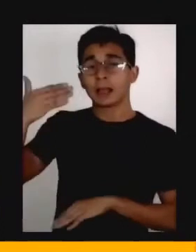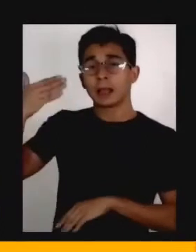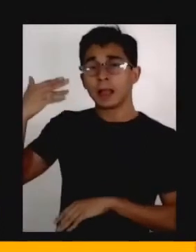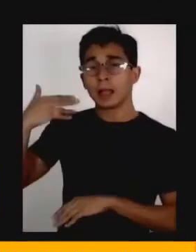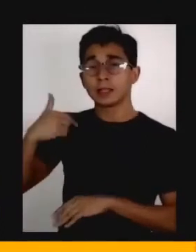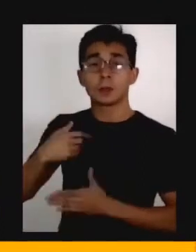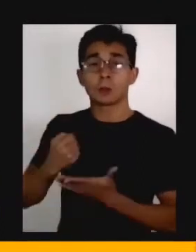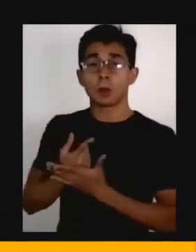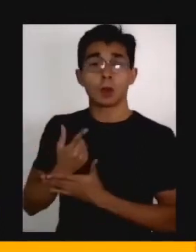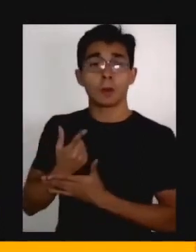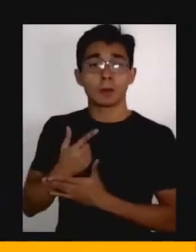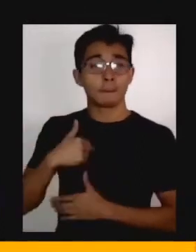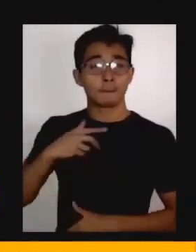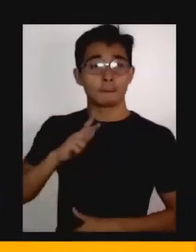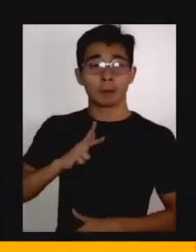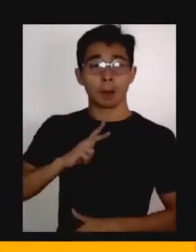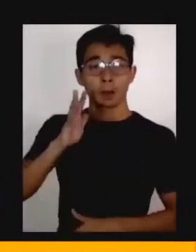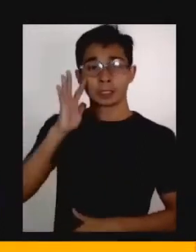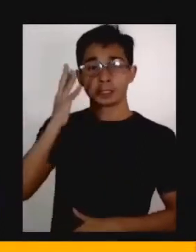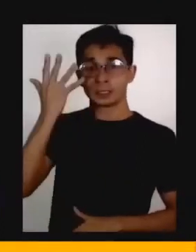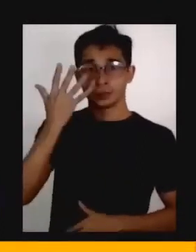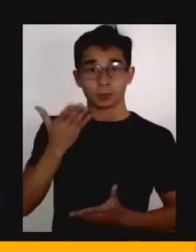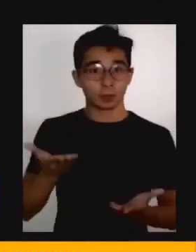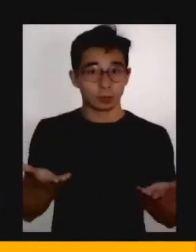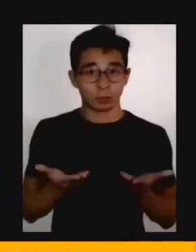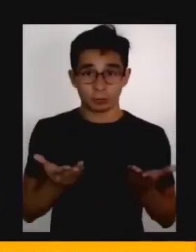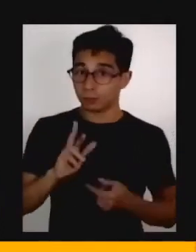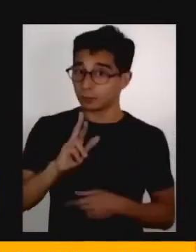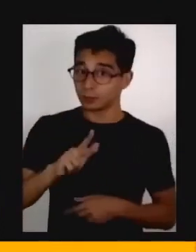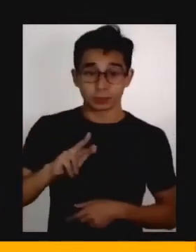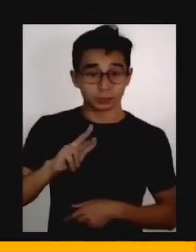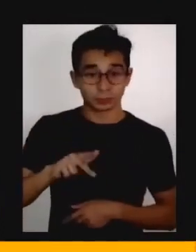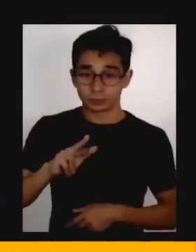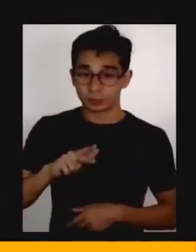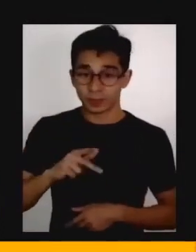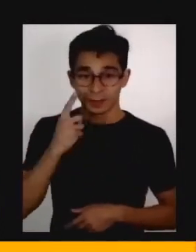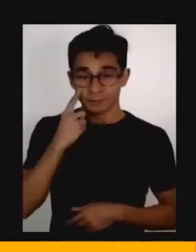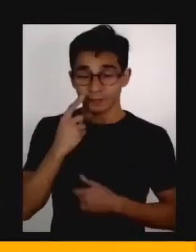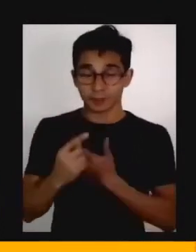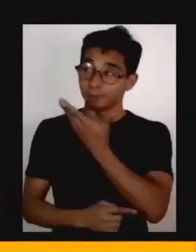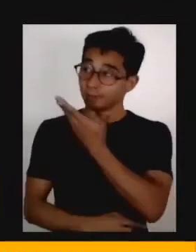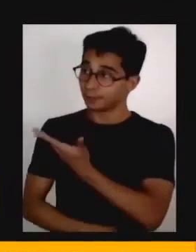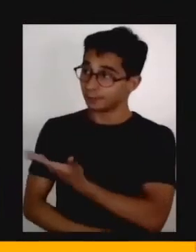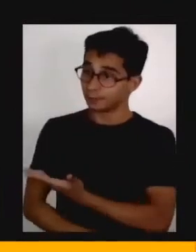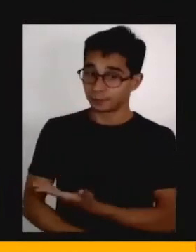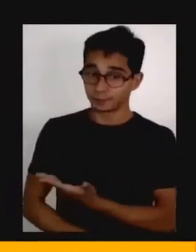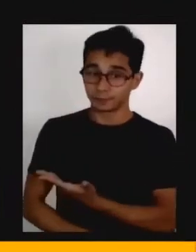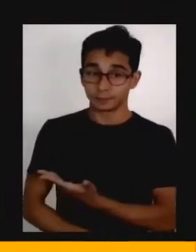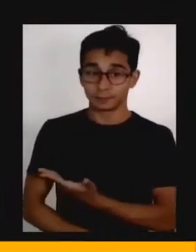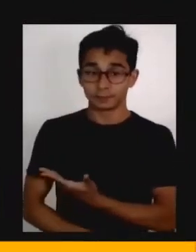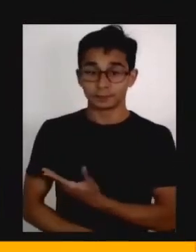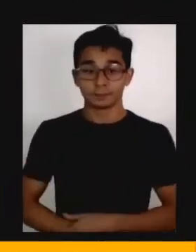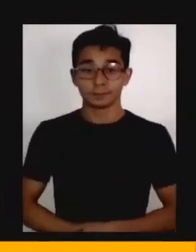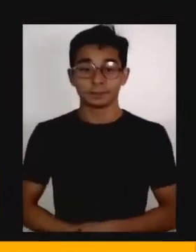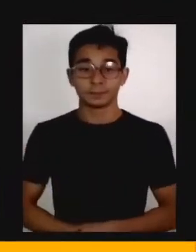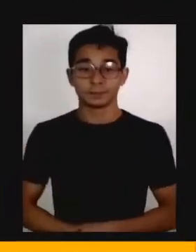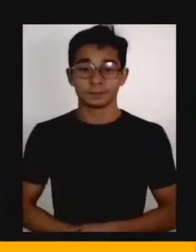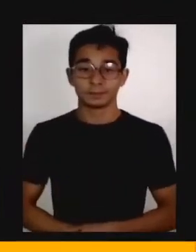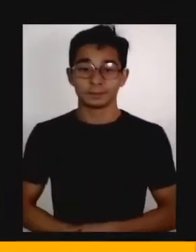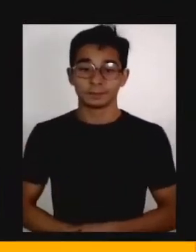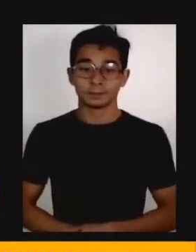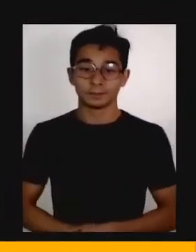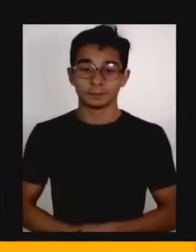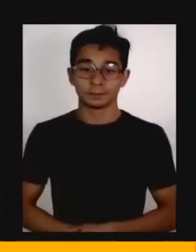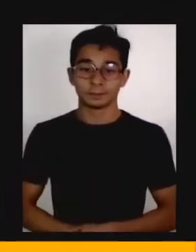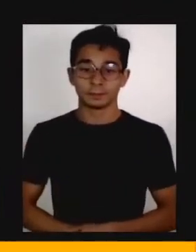Hoje em dia ela entra num loop que é quase infinito aí entre exploração, né? Ou seja, as pessoas indo